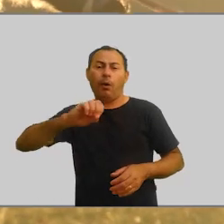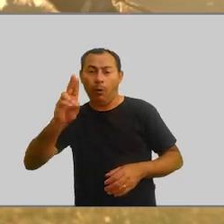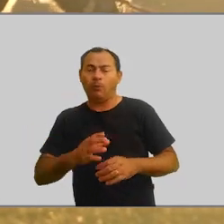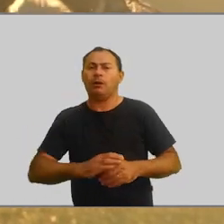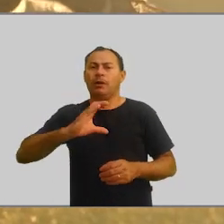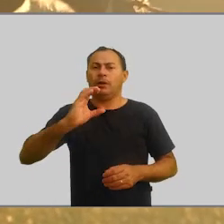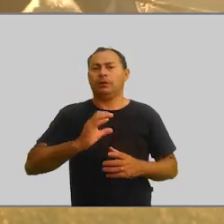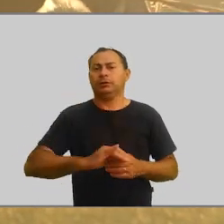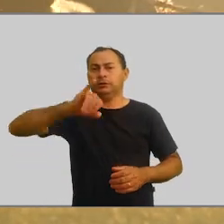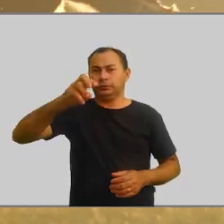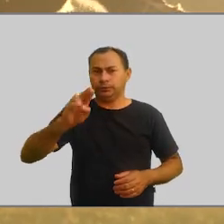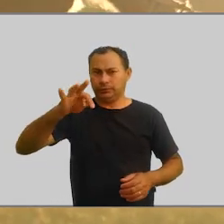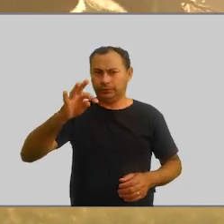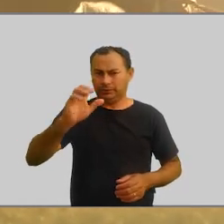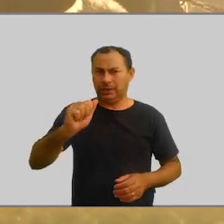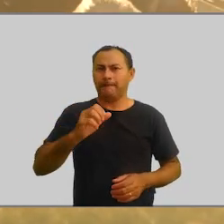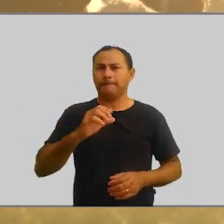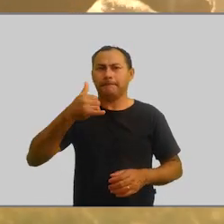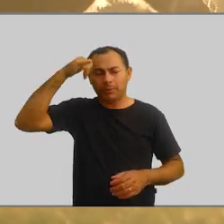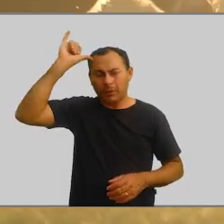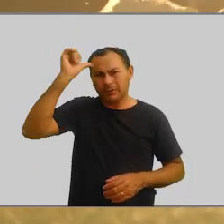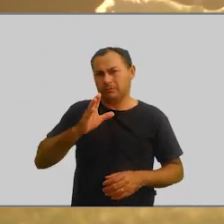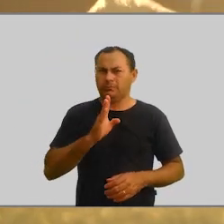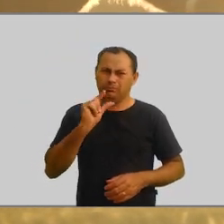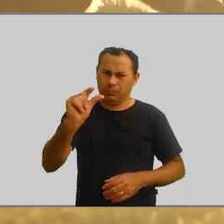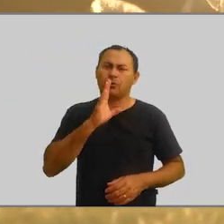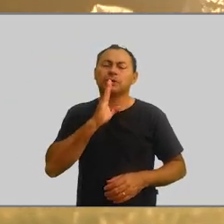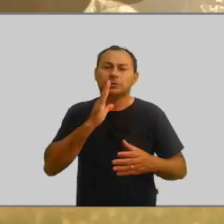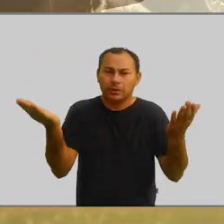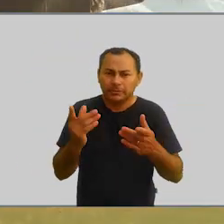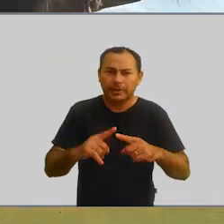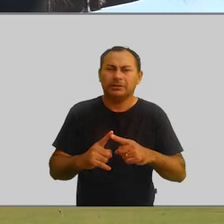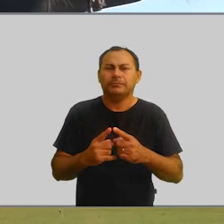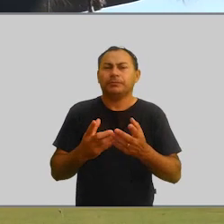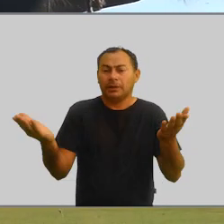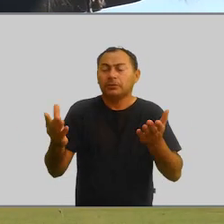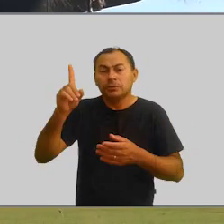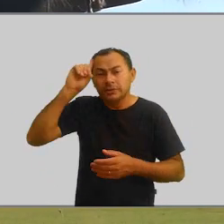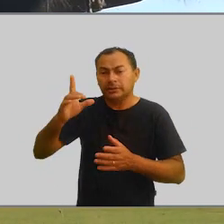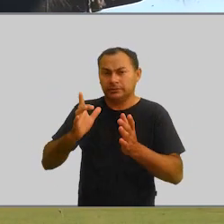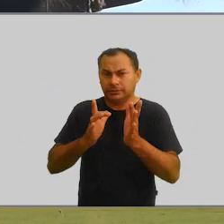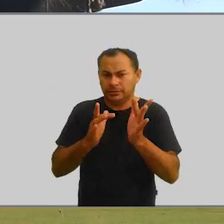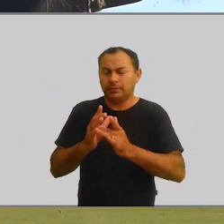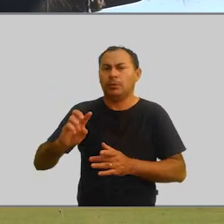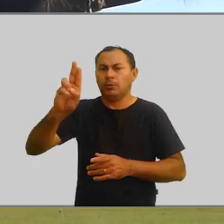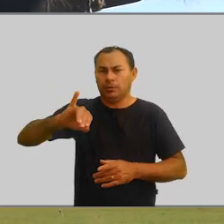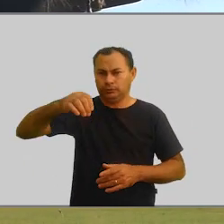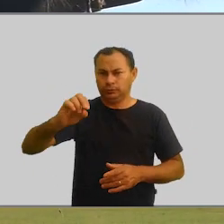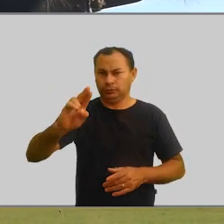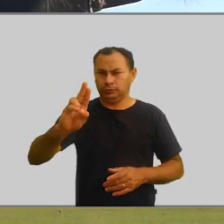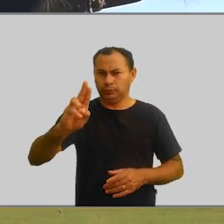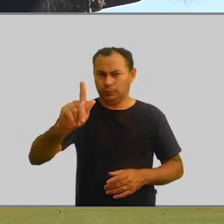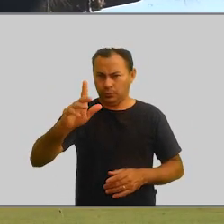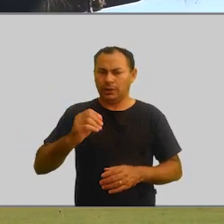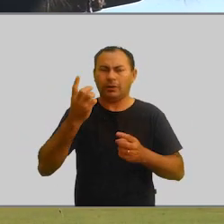boi. Depende do nome que você usa para esse instrumento pouco conhecido em nossos dias. Nos dias de Jesus, o uso do jugo era